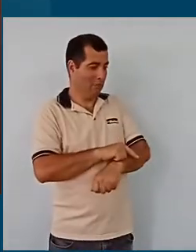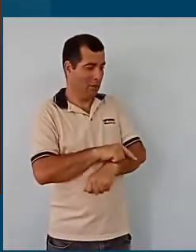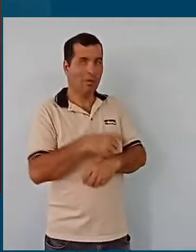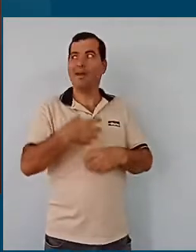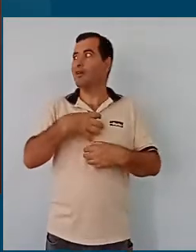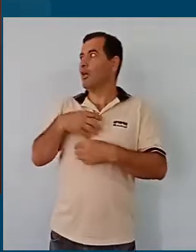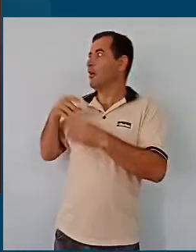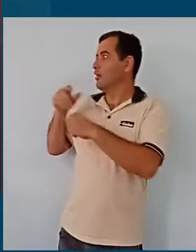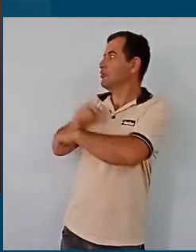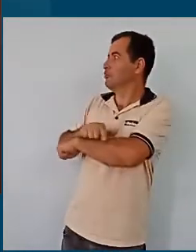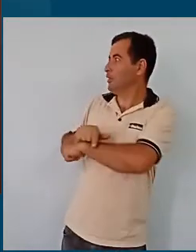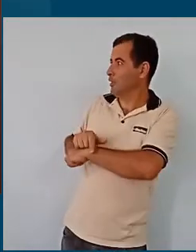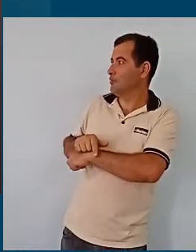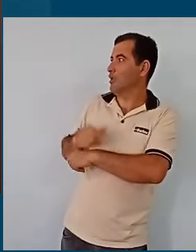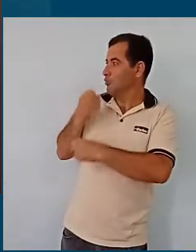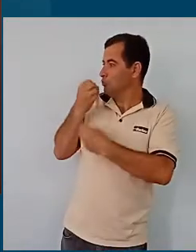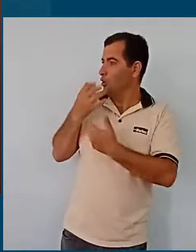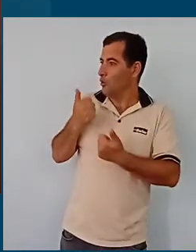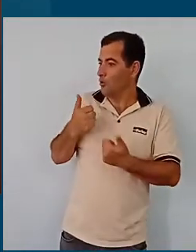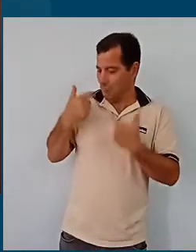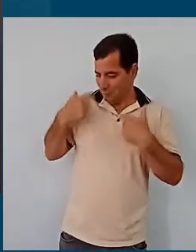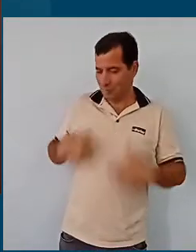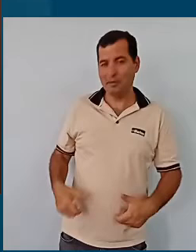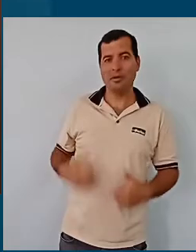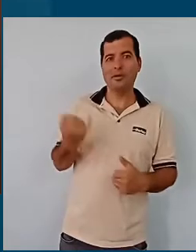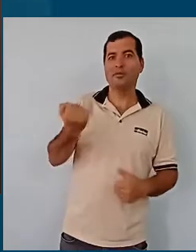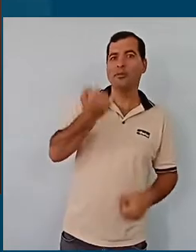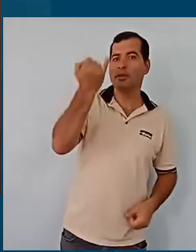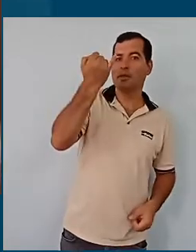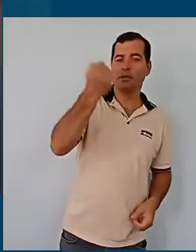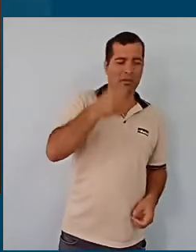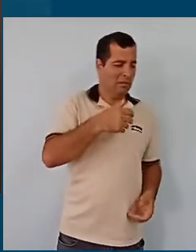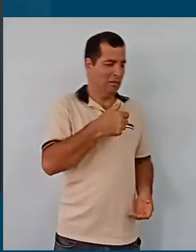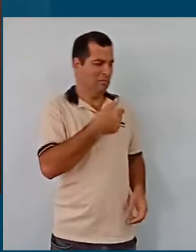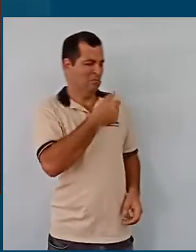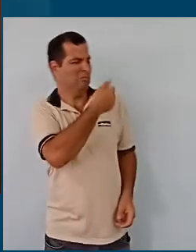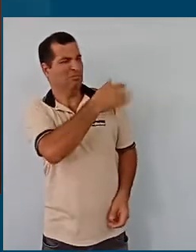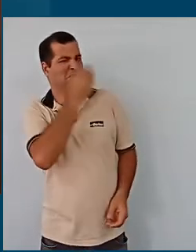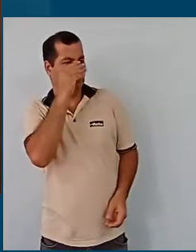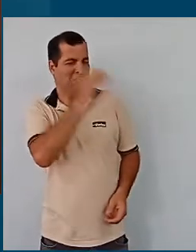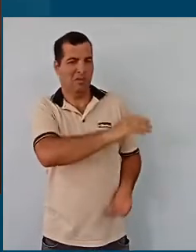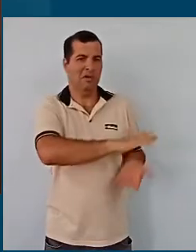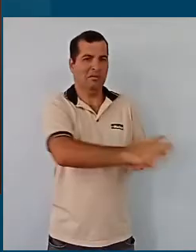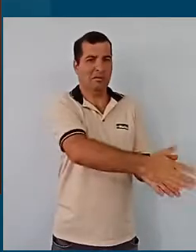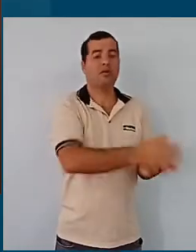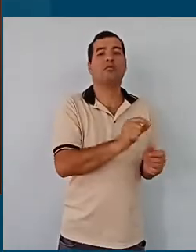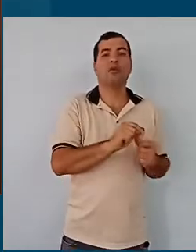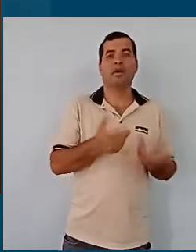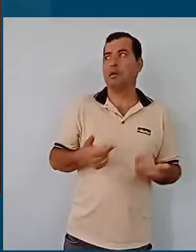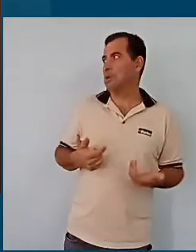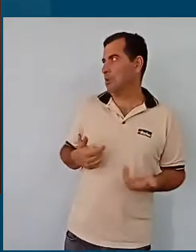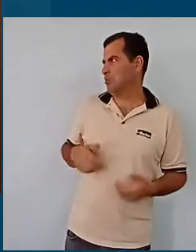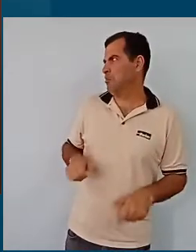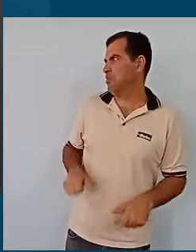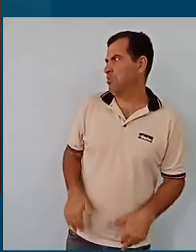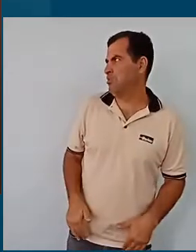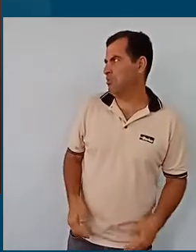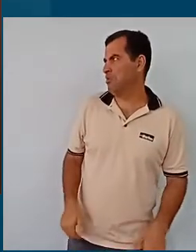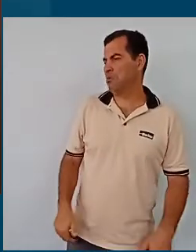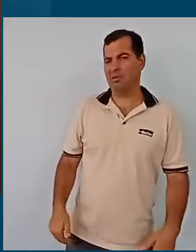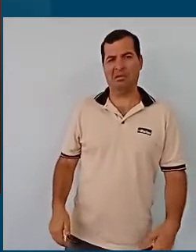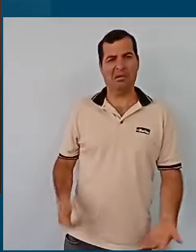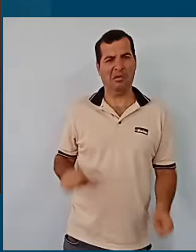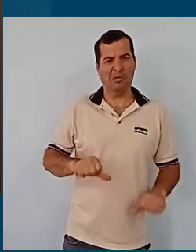trata bem, elas vão se considerando como alguém que é importante no grupo, né?